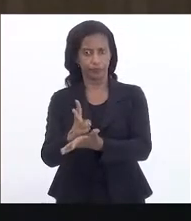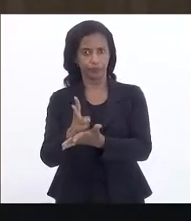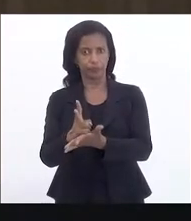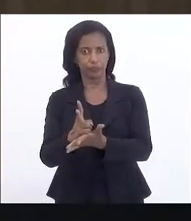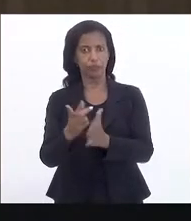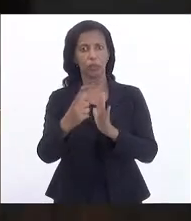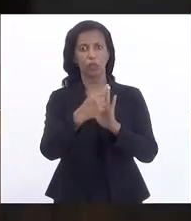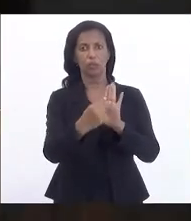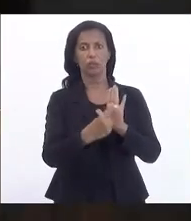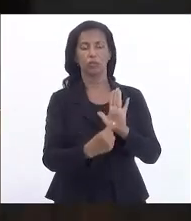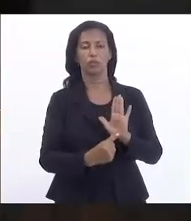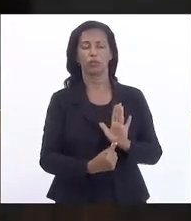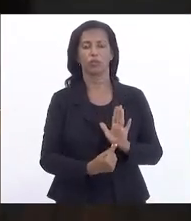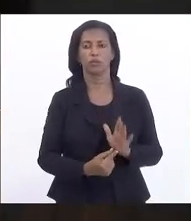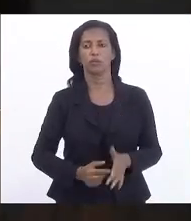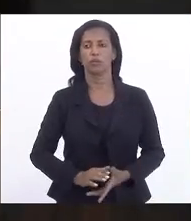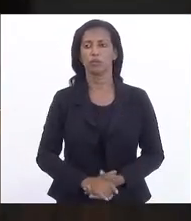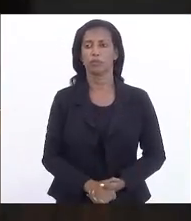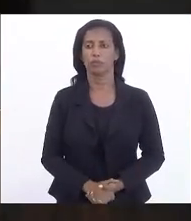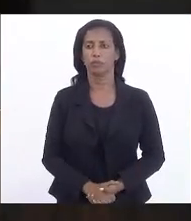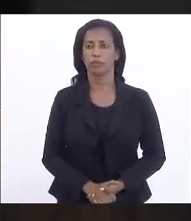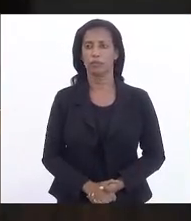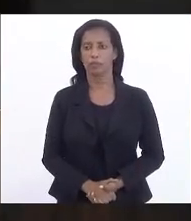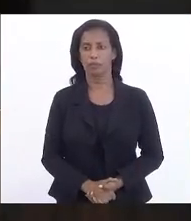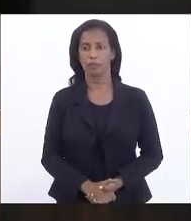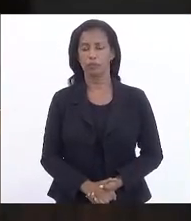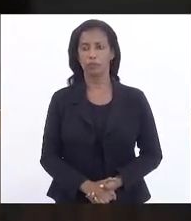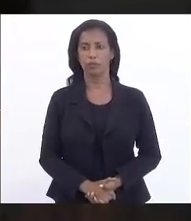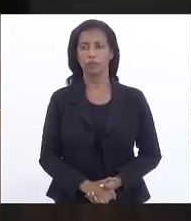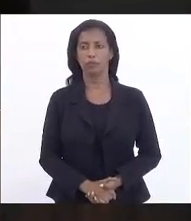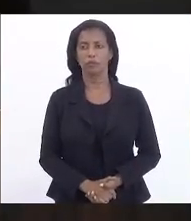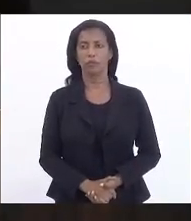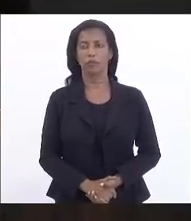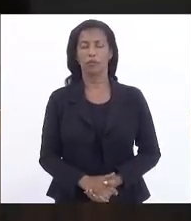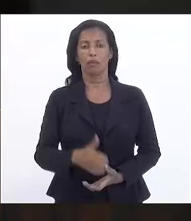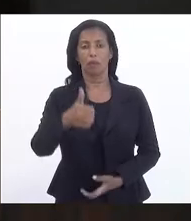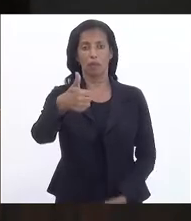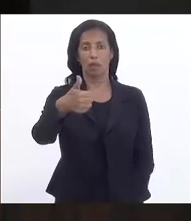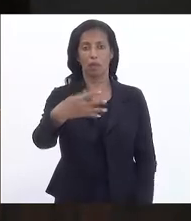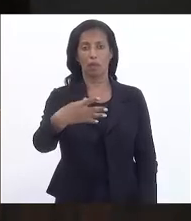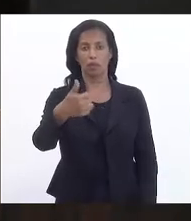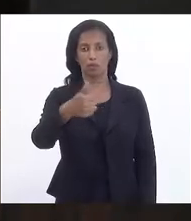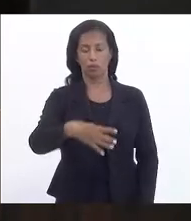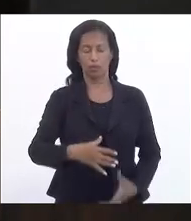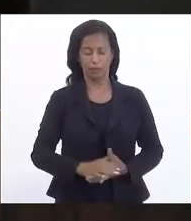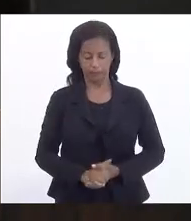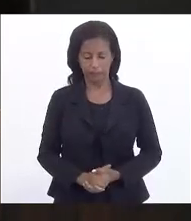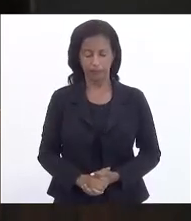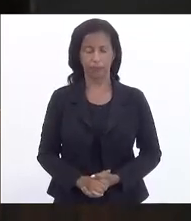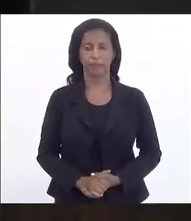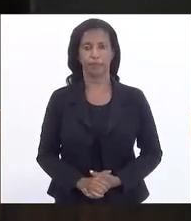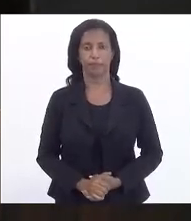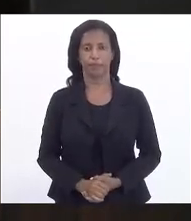destaques vamos agora ao 11 décimo quarto décimo quarto aliás